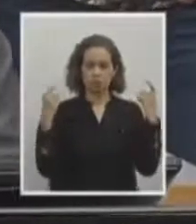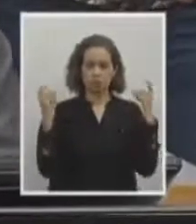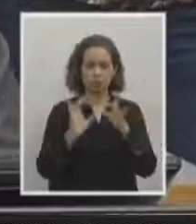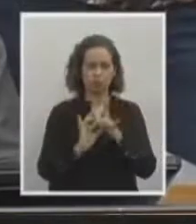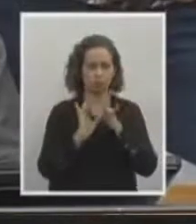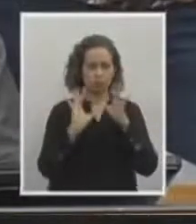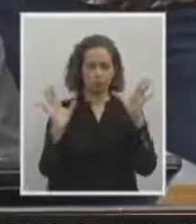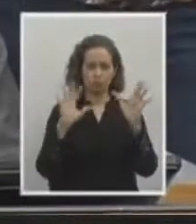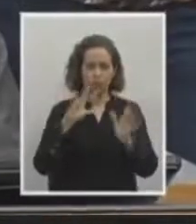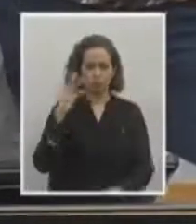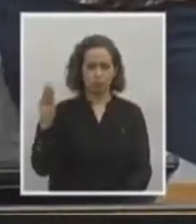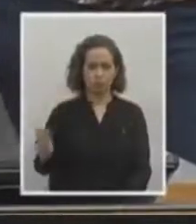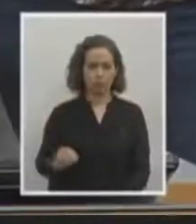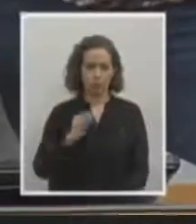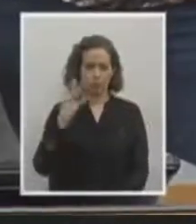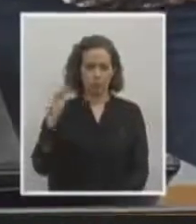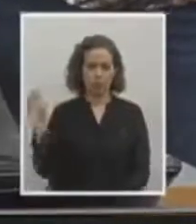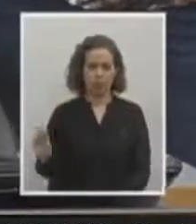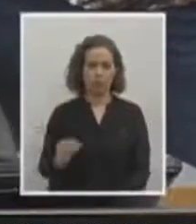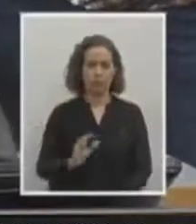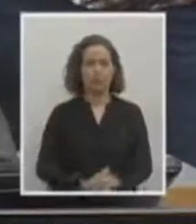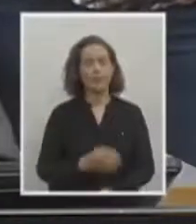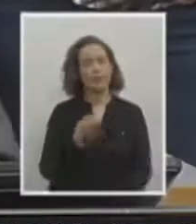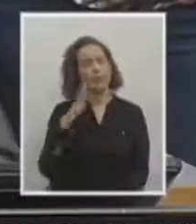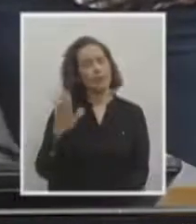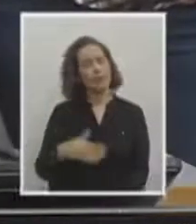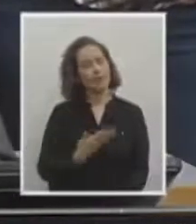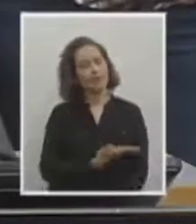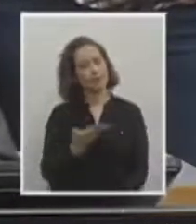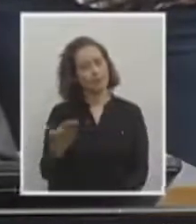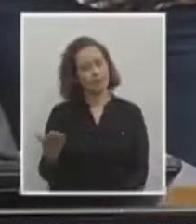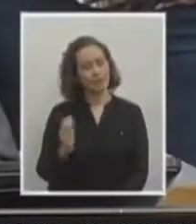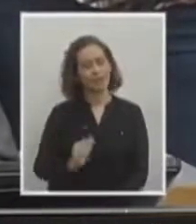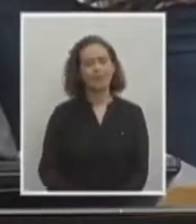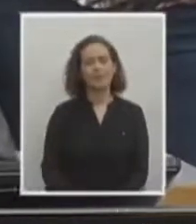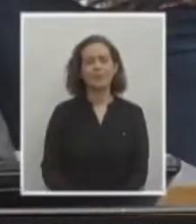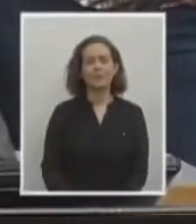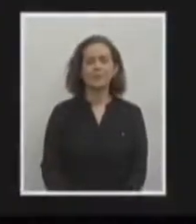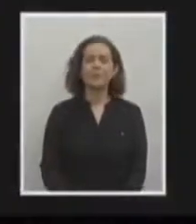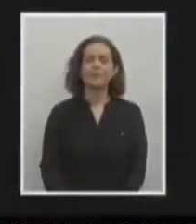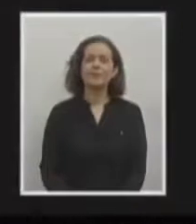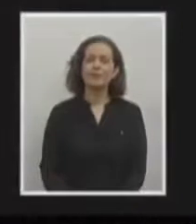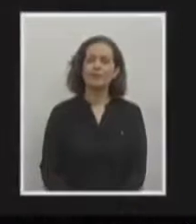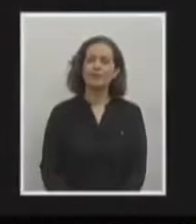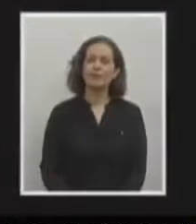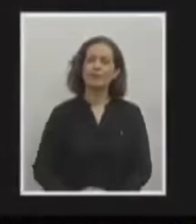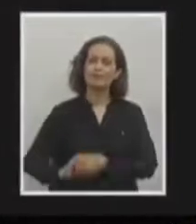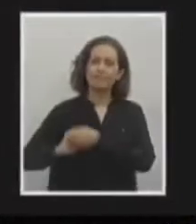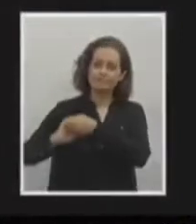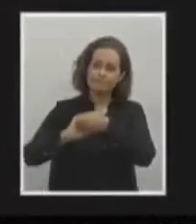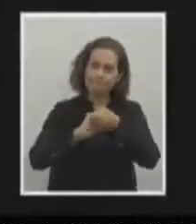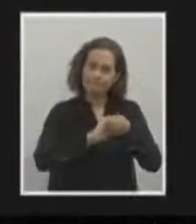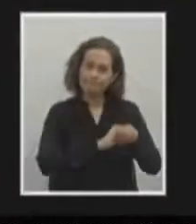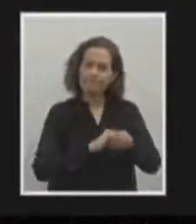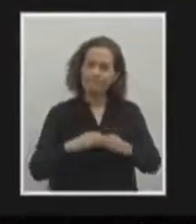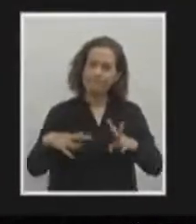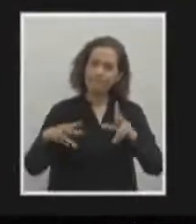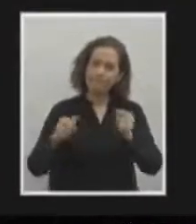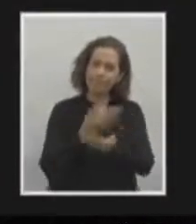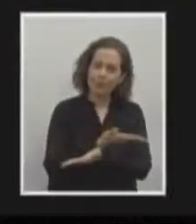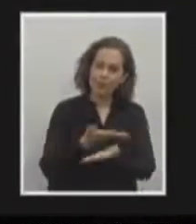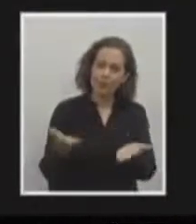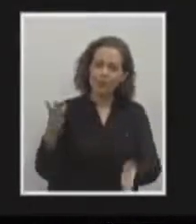o áudio. Boa tarde a todos. Cumprimento a mesa, os deputados, parabenizo